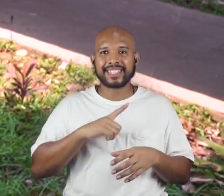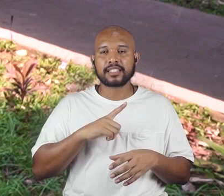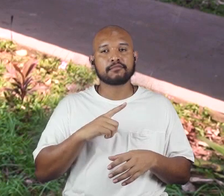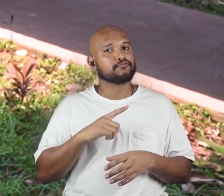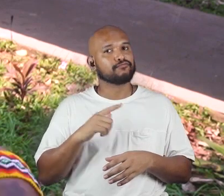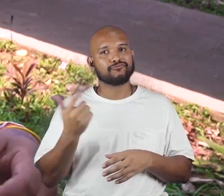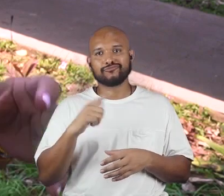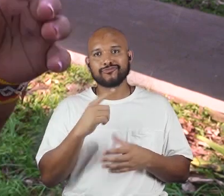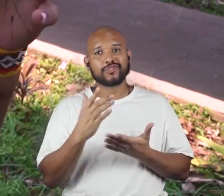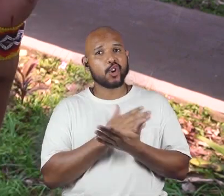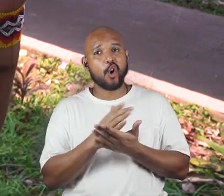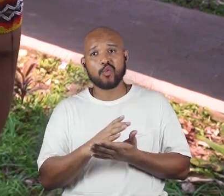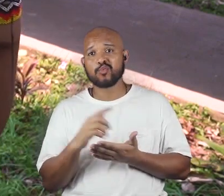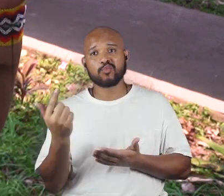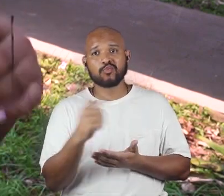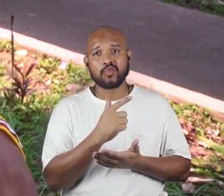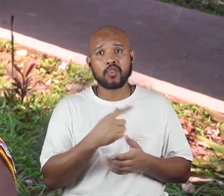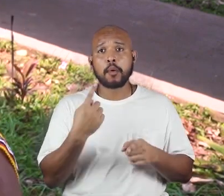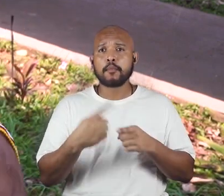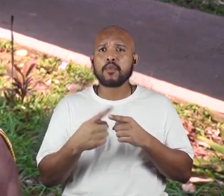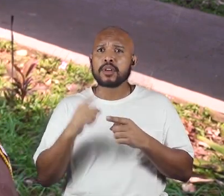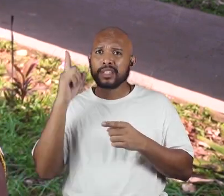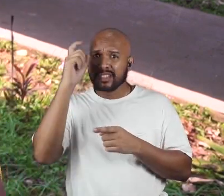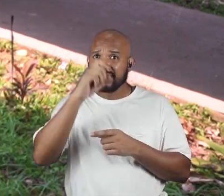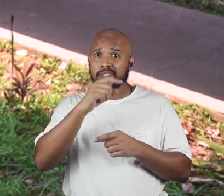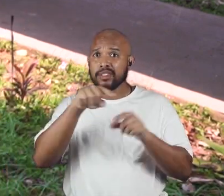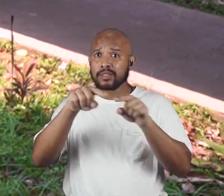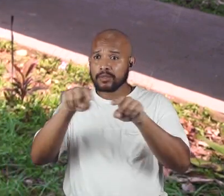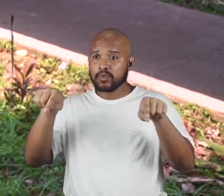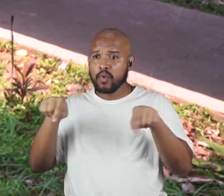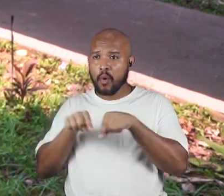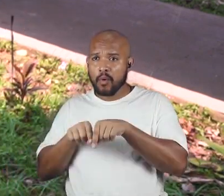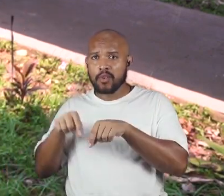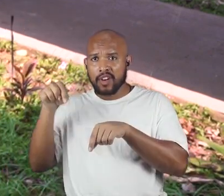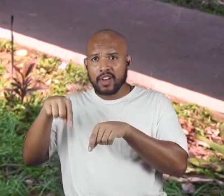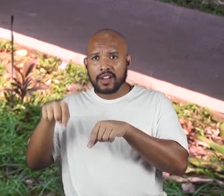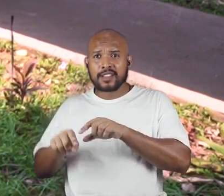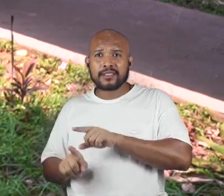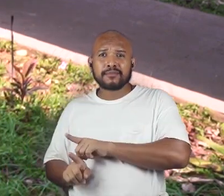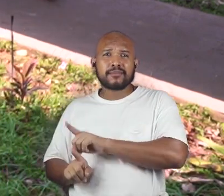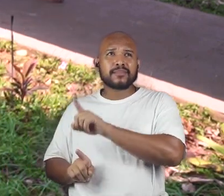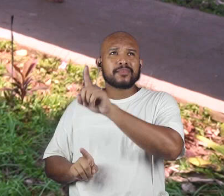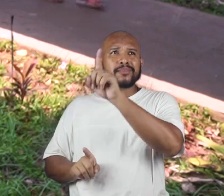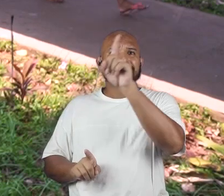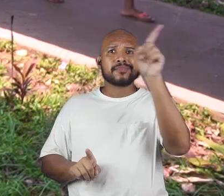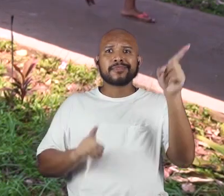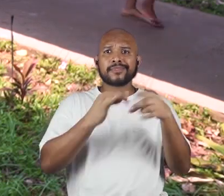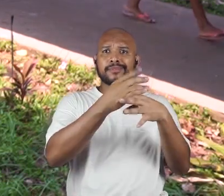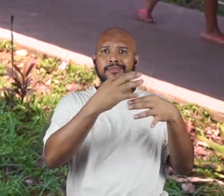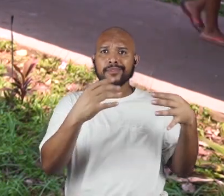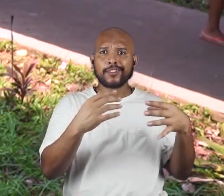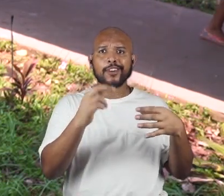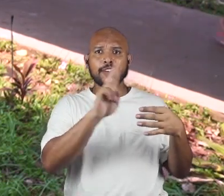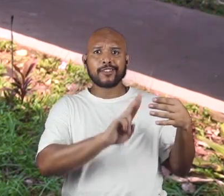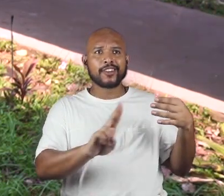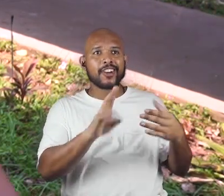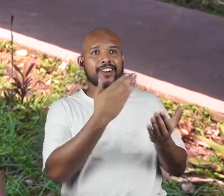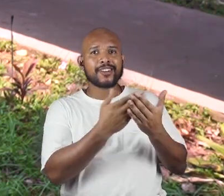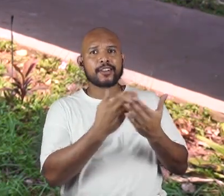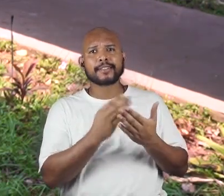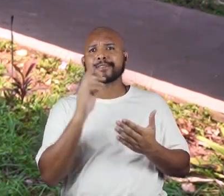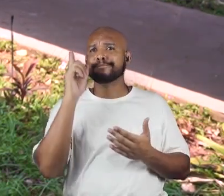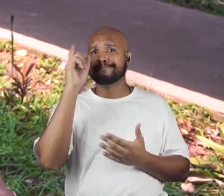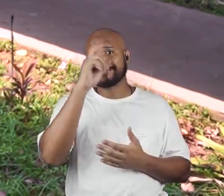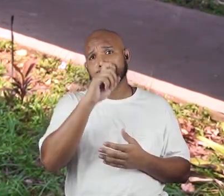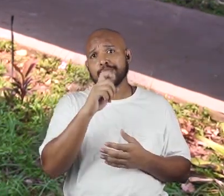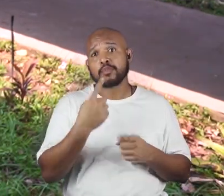muito difícil nos manter, porque a gente sai daqui do nosso território e vamos para a cidade. Então isso é muito dificultoso. Eu